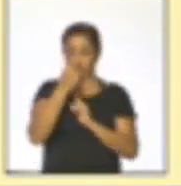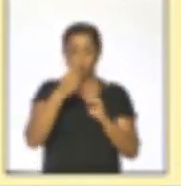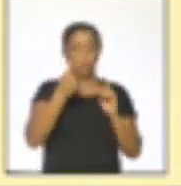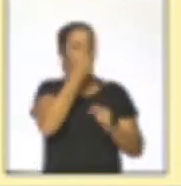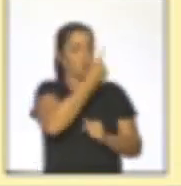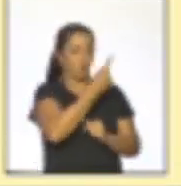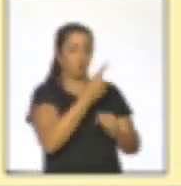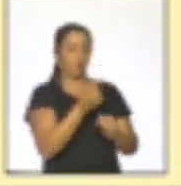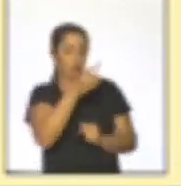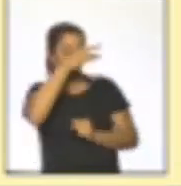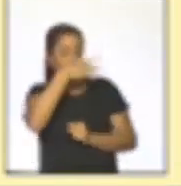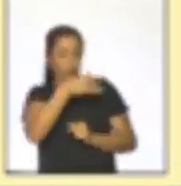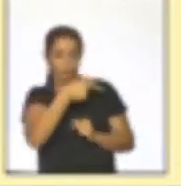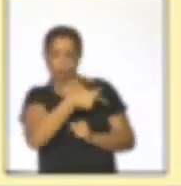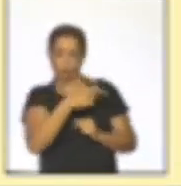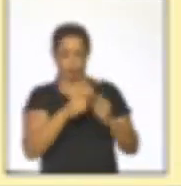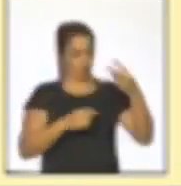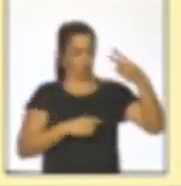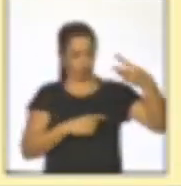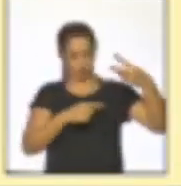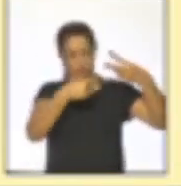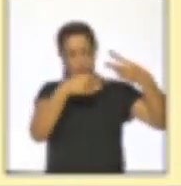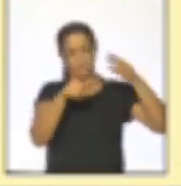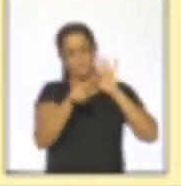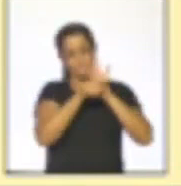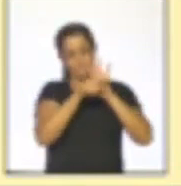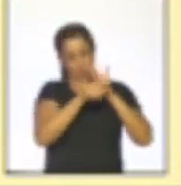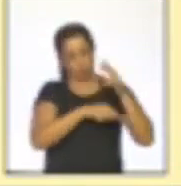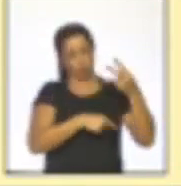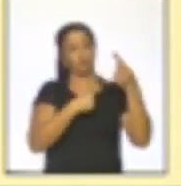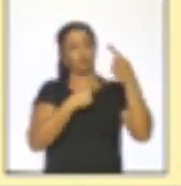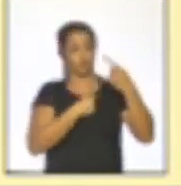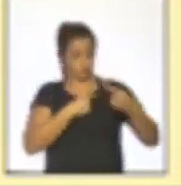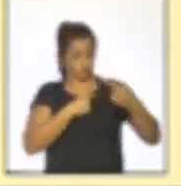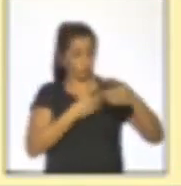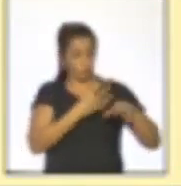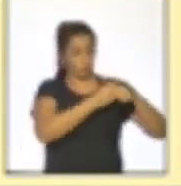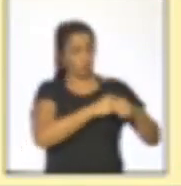que é o 25? Ele vai descer.